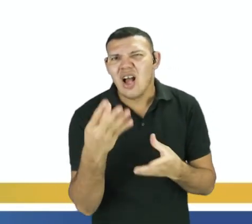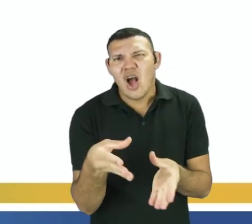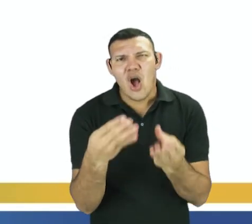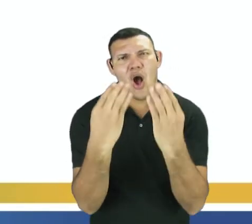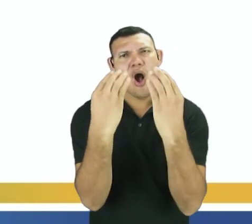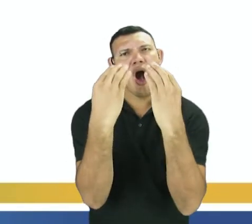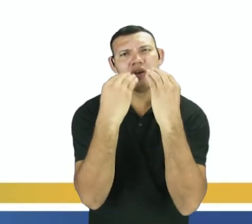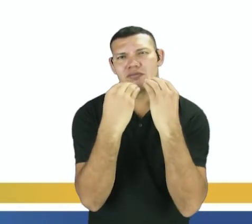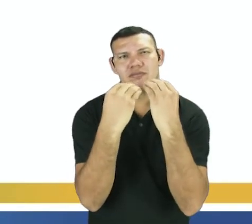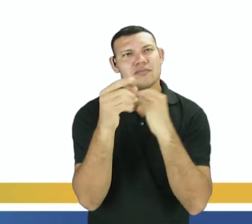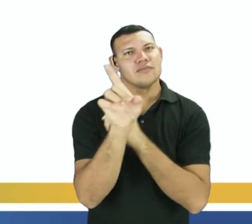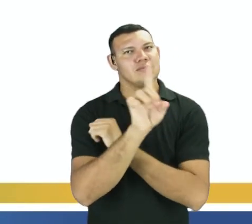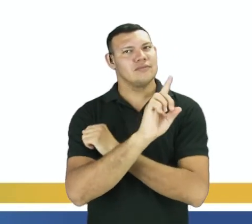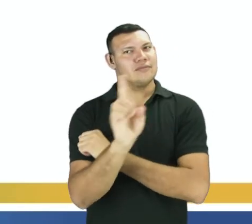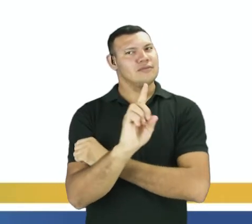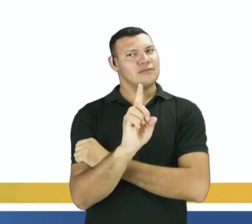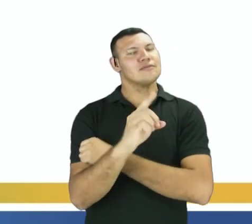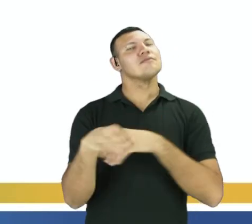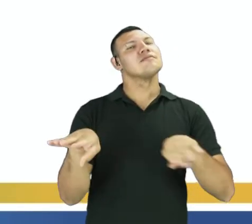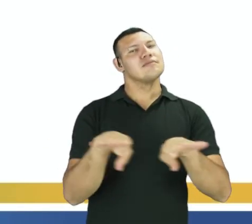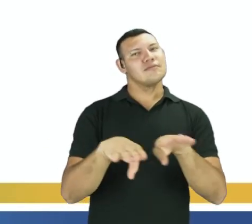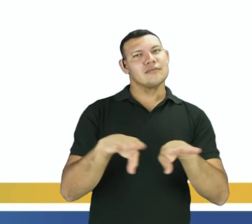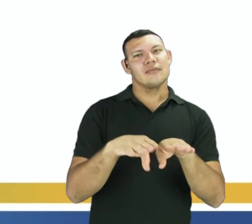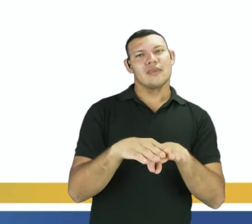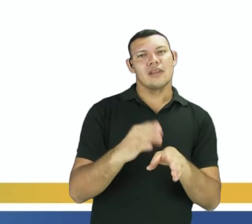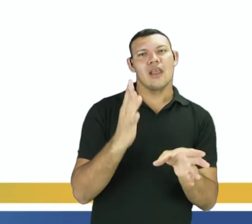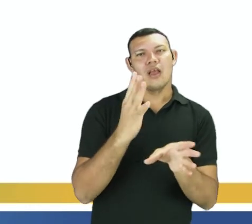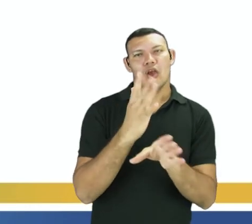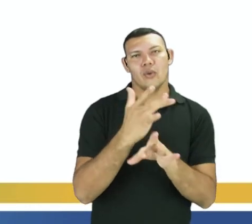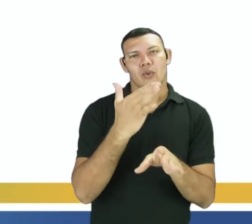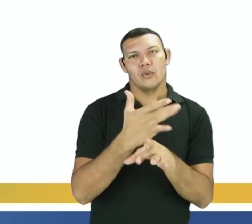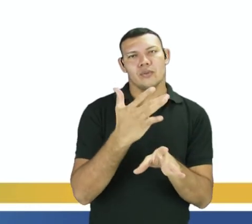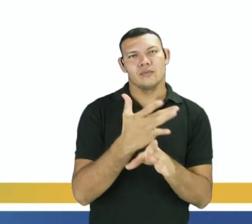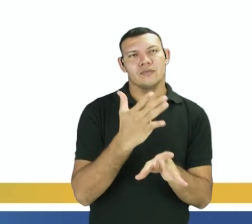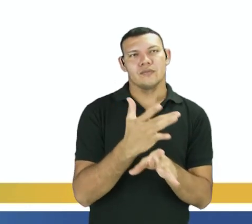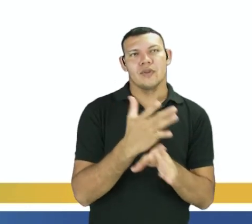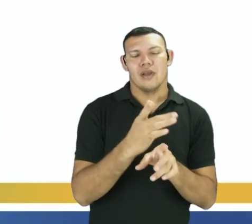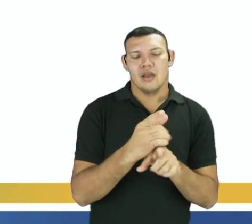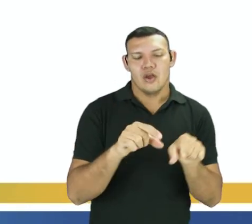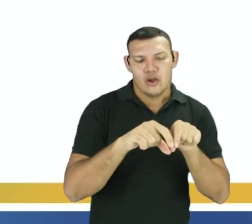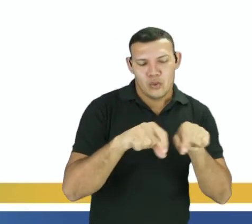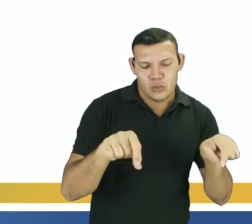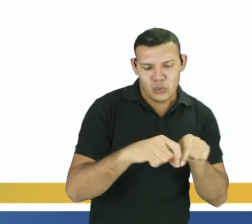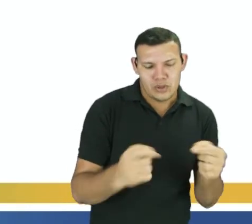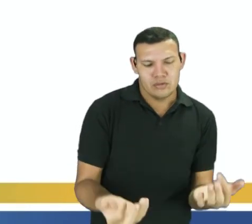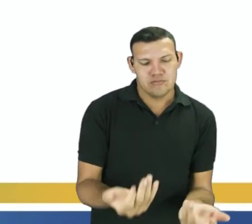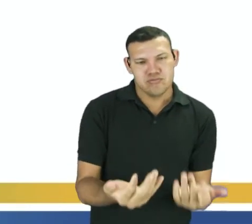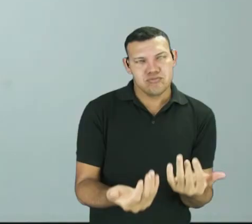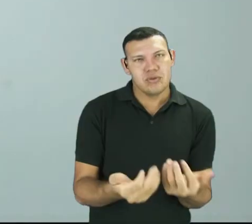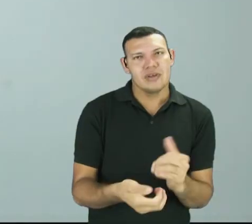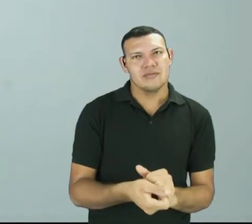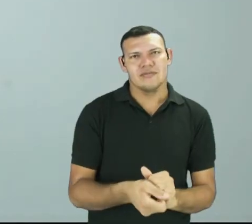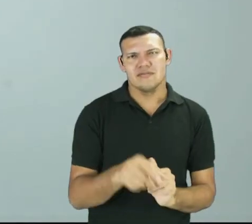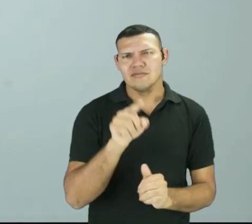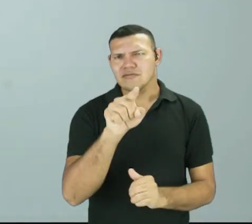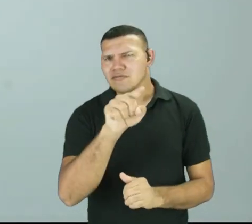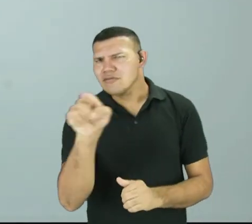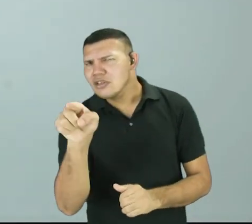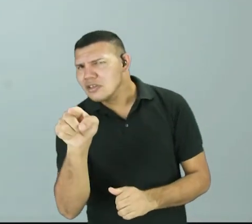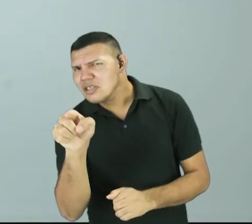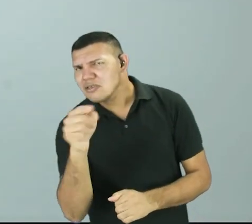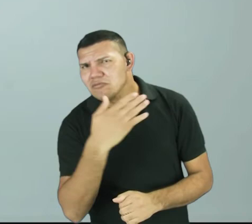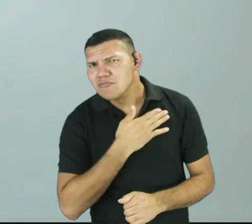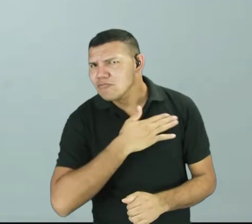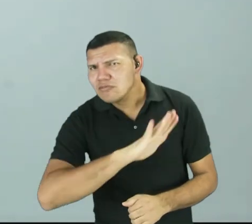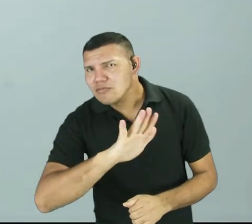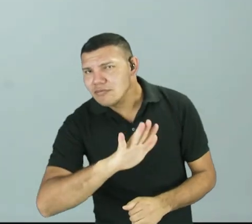D de Jameson, muy bien, está perfecto. Está bien, me gustan las hamburguesas y las papas fritas.